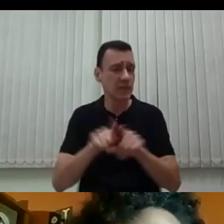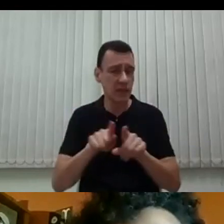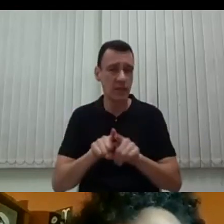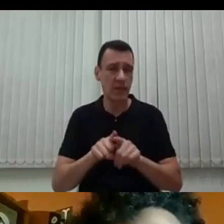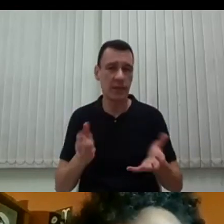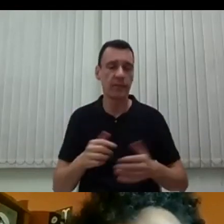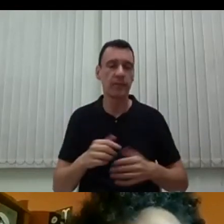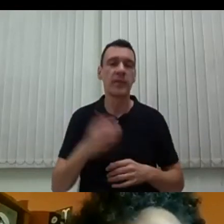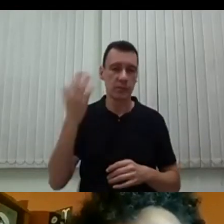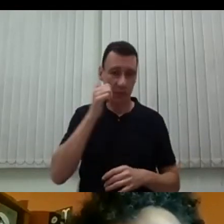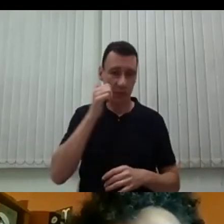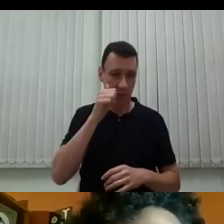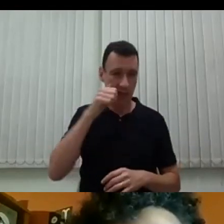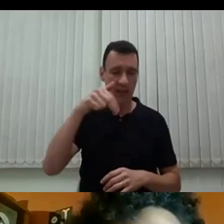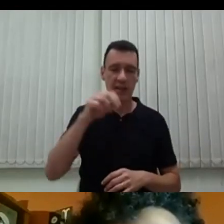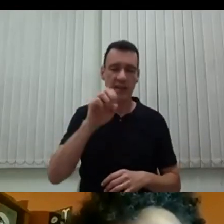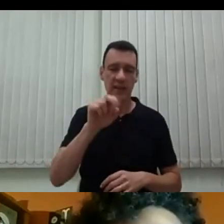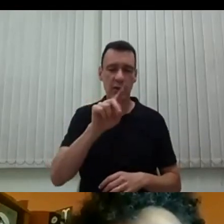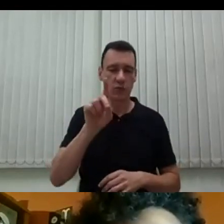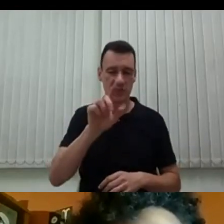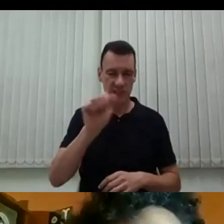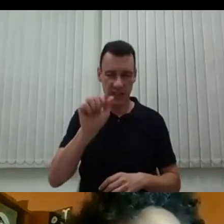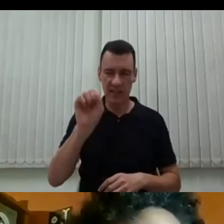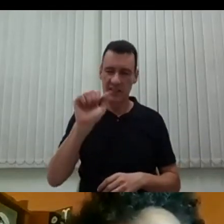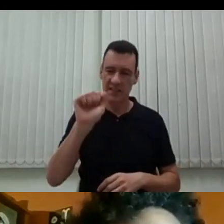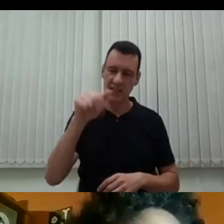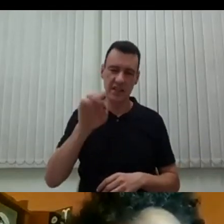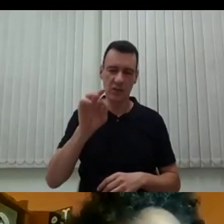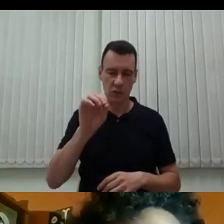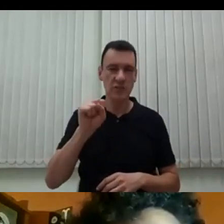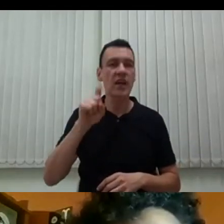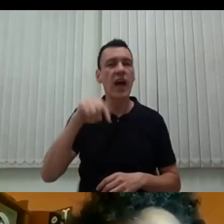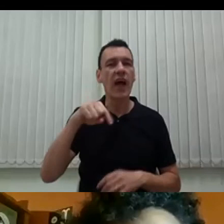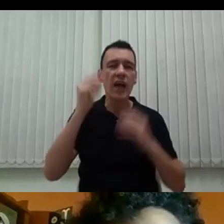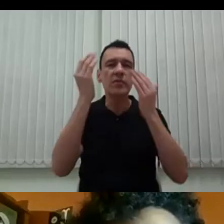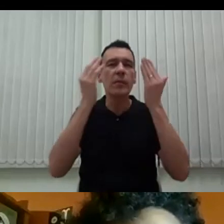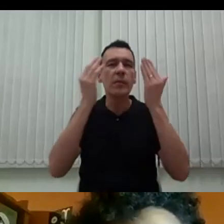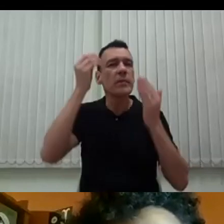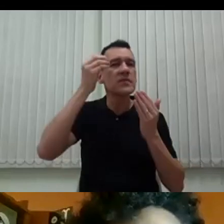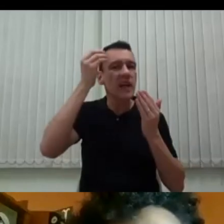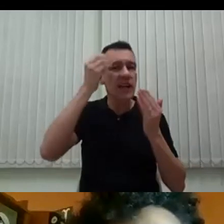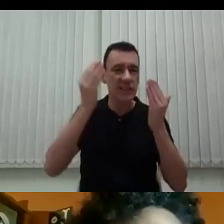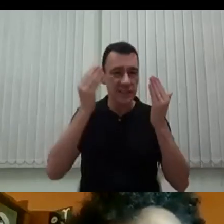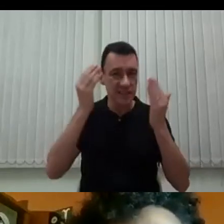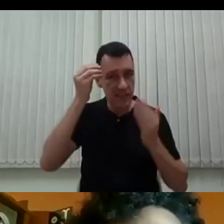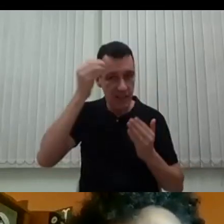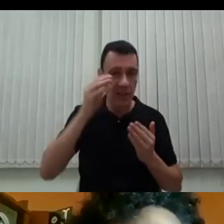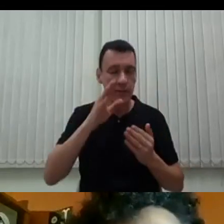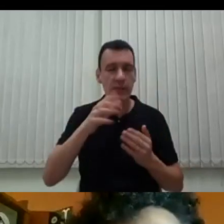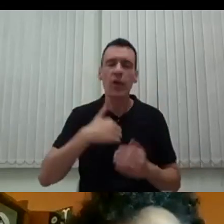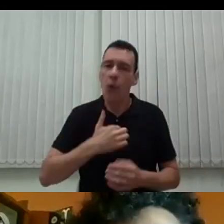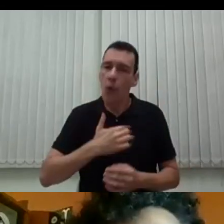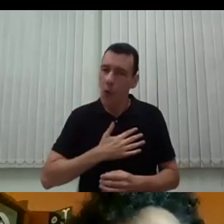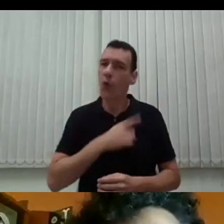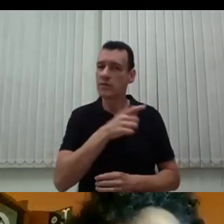que é uma psicanalista que eu gosto muito, ela diz isso, né, que não basta ser negro. No Brasil, a gente vive um processo de